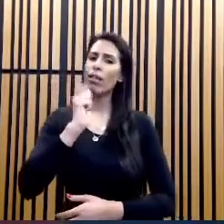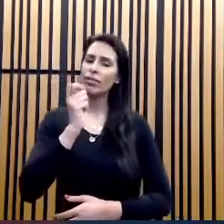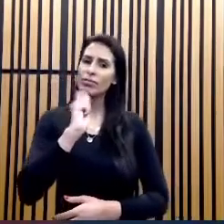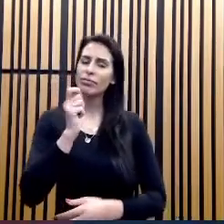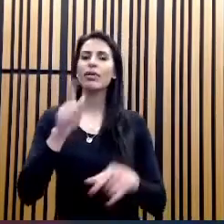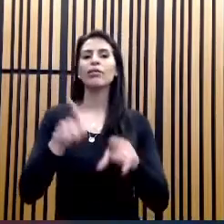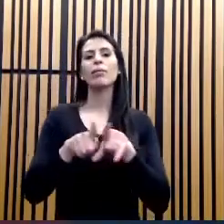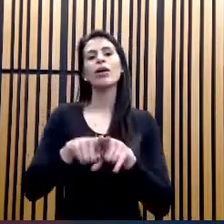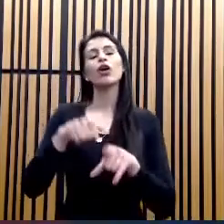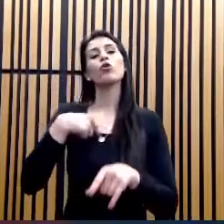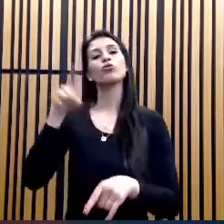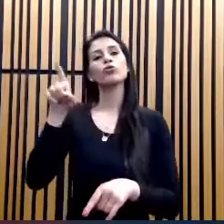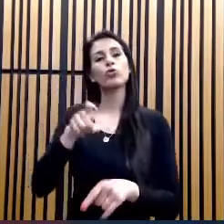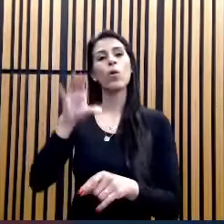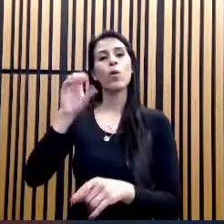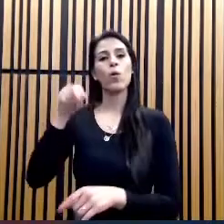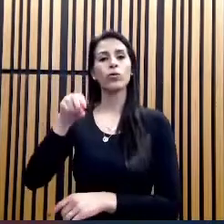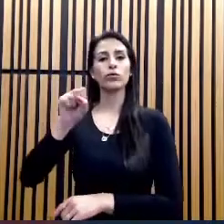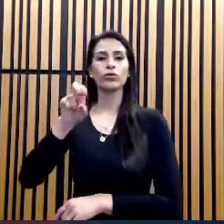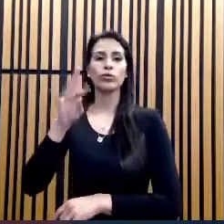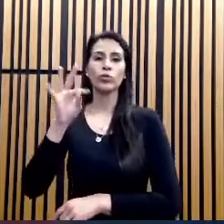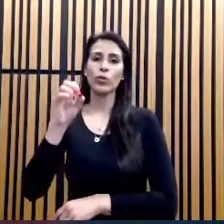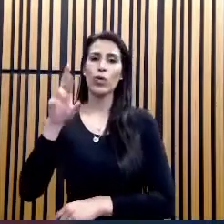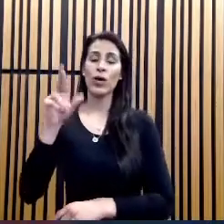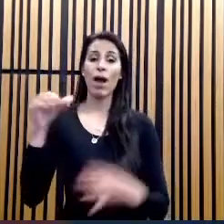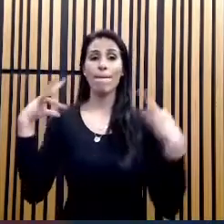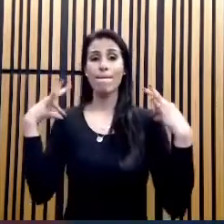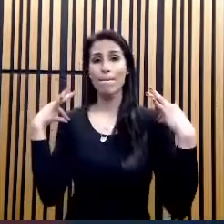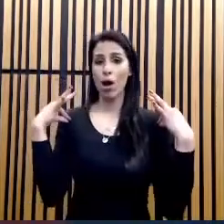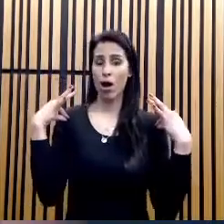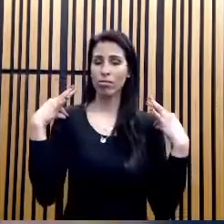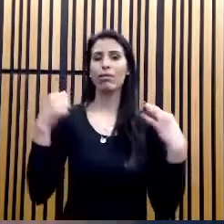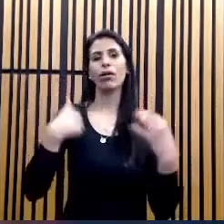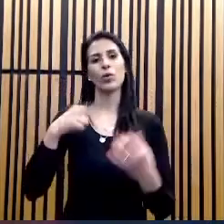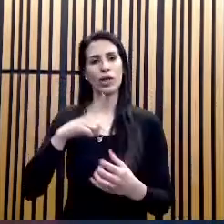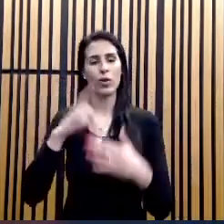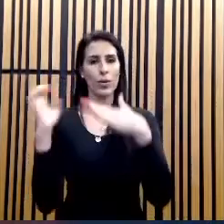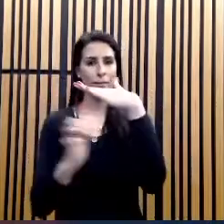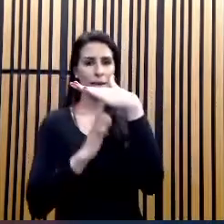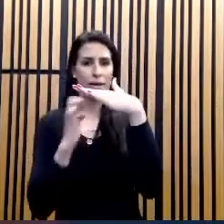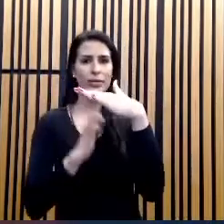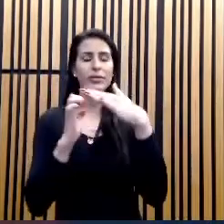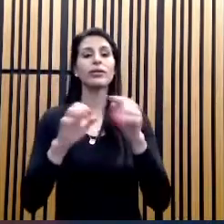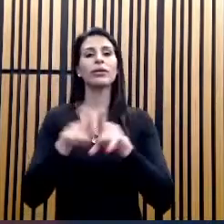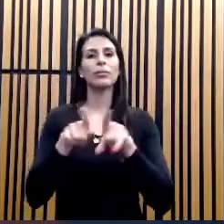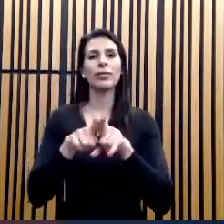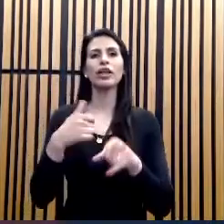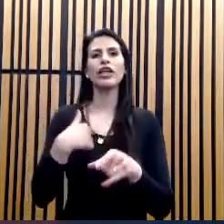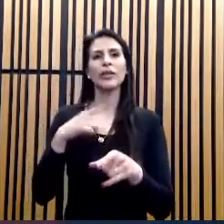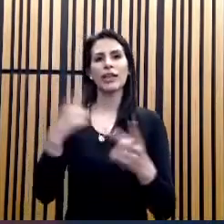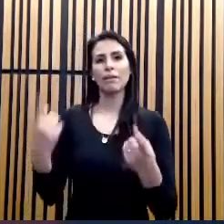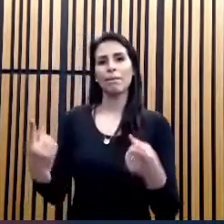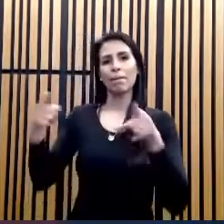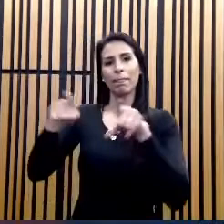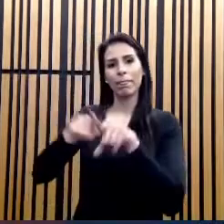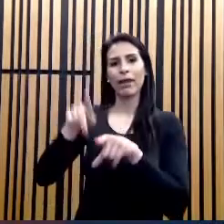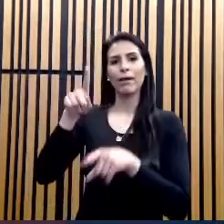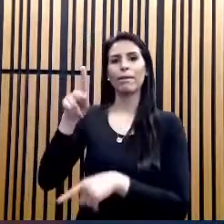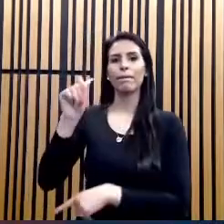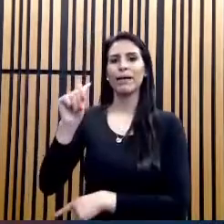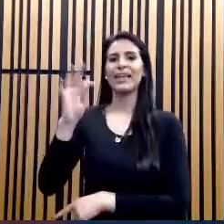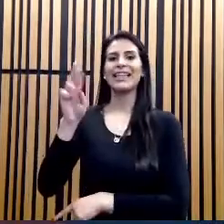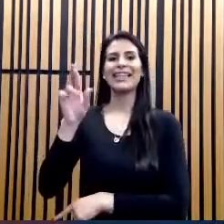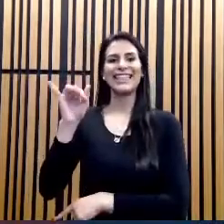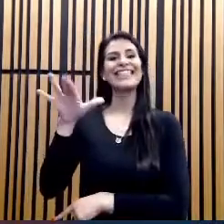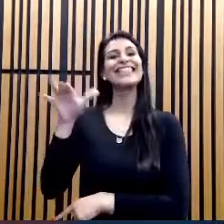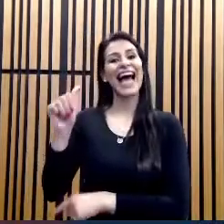moda, tenho uma carreira longa com jornalismo, junto com a minha parceira, minha sócia, Patrícia Pontal. Nós